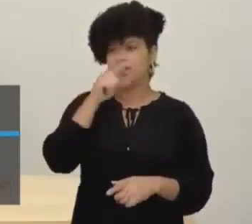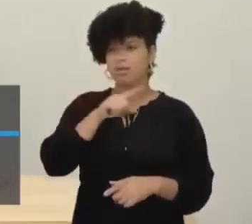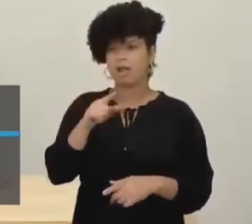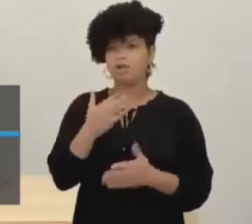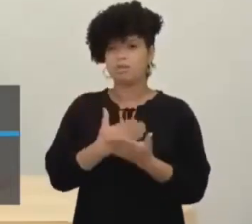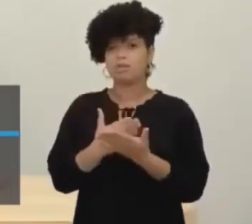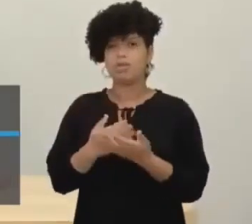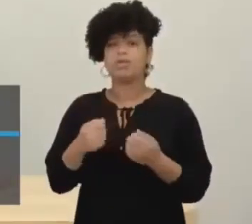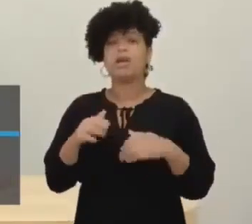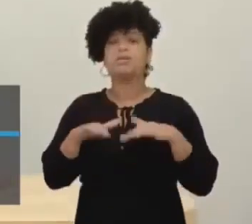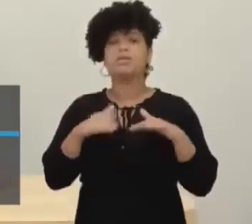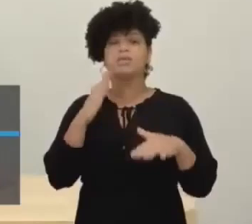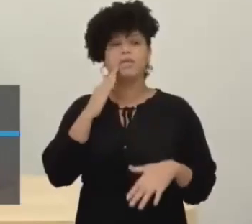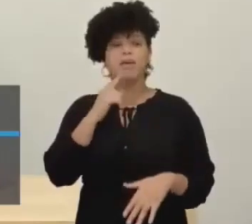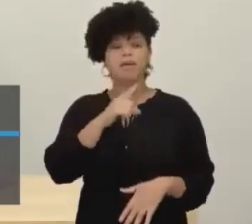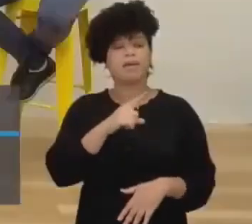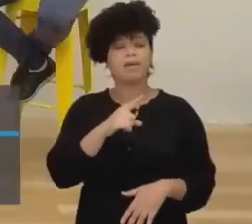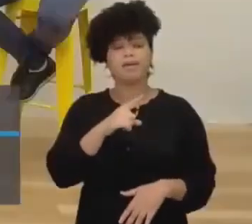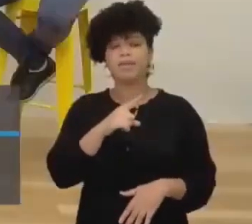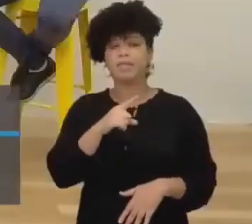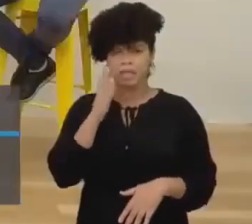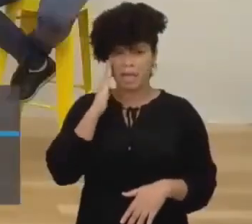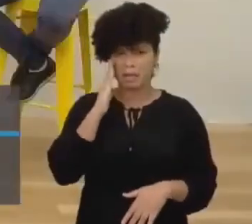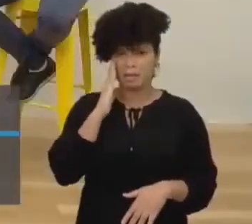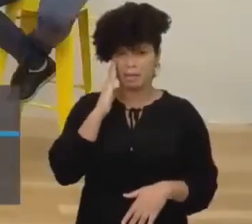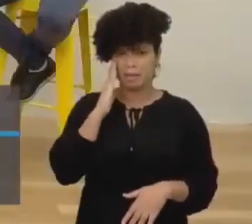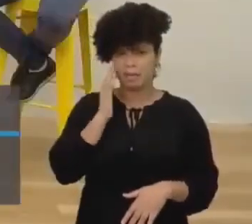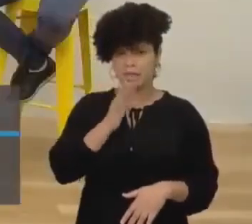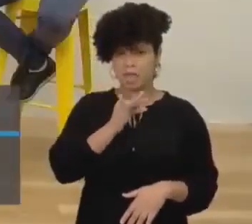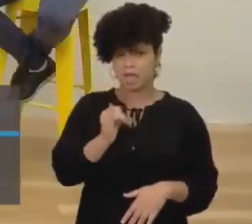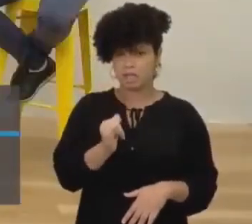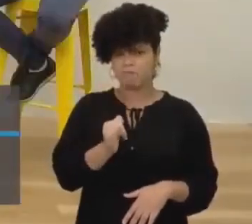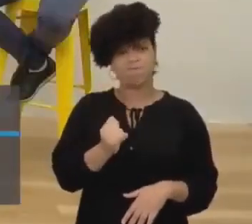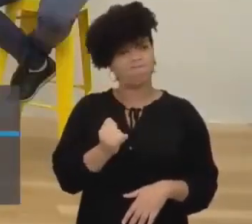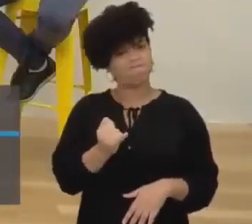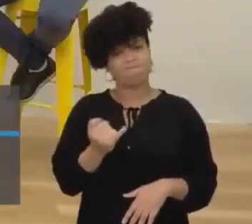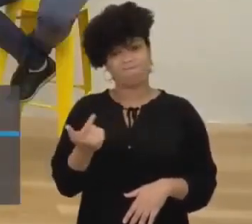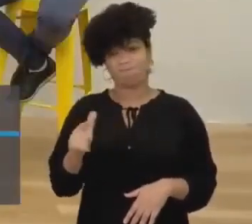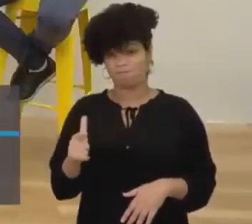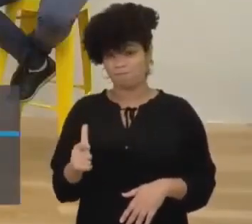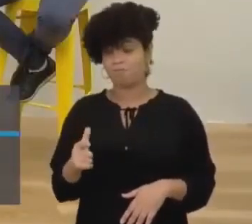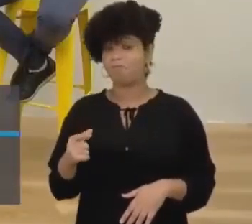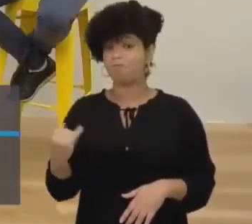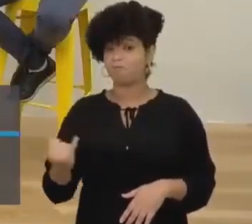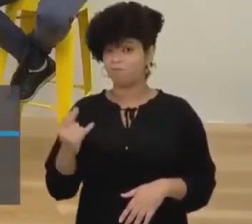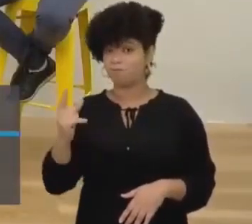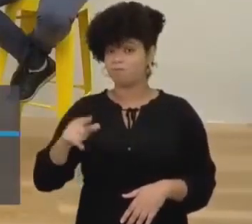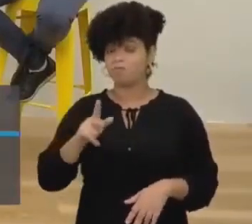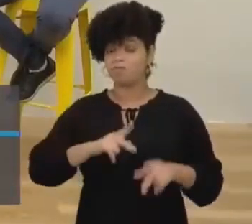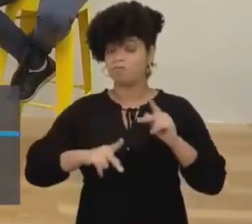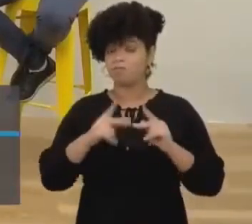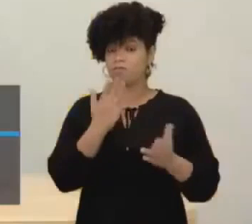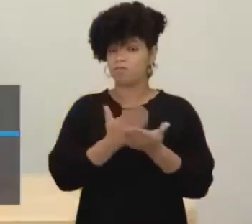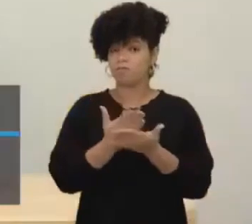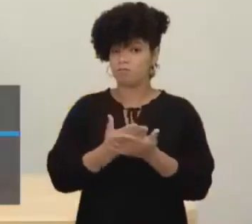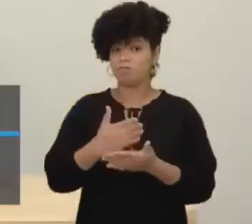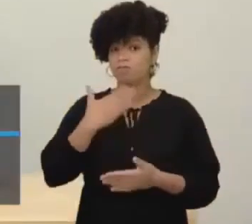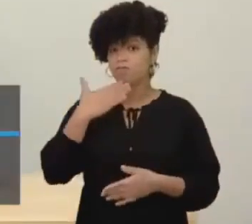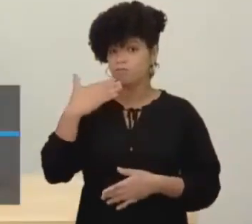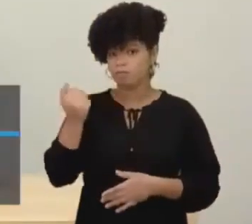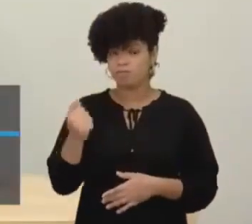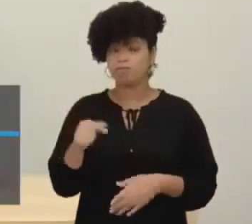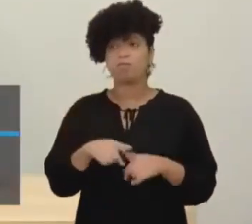educacionais tem também né a a questão de né as oportunidades de trabalho né que também cada vez são mais